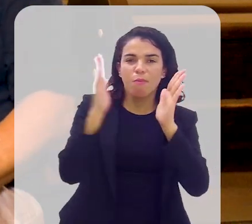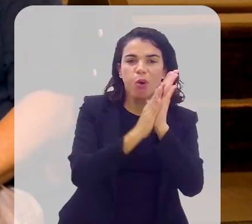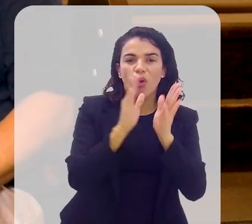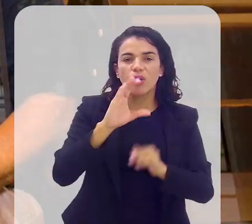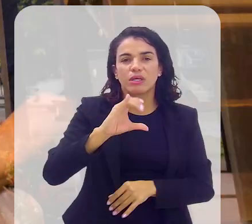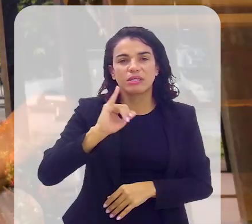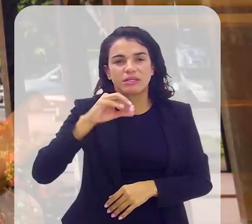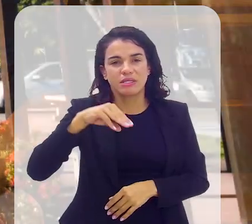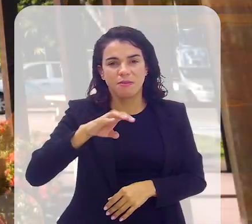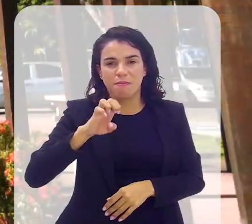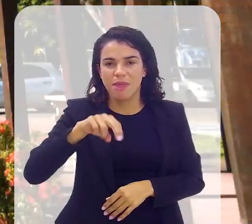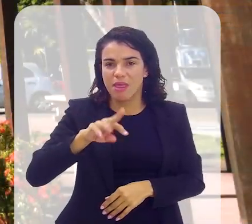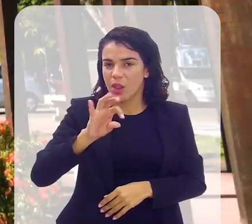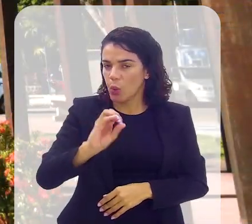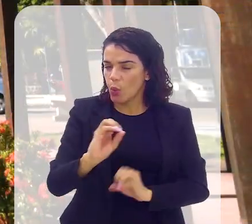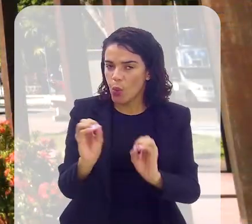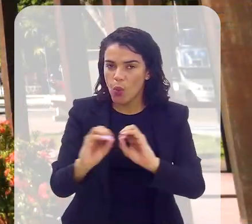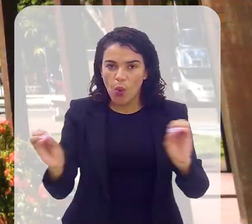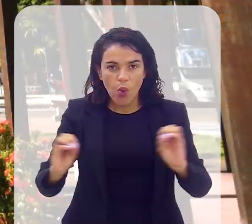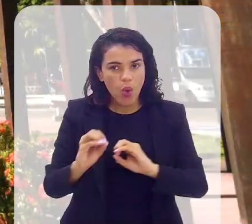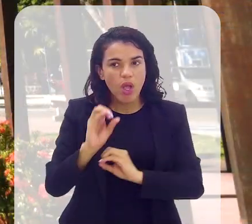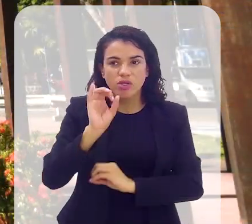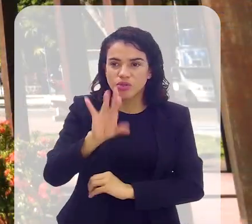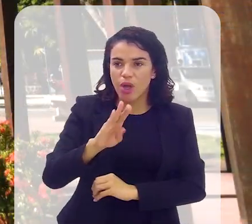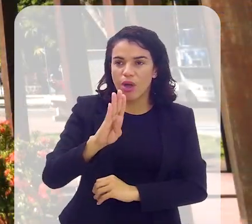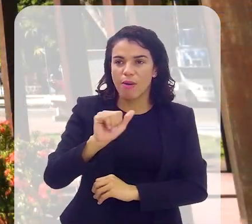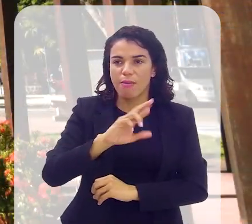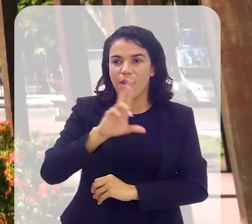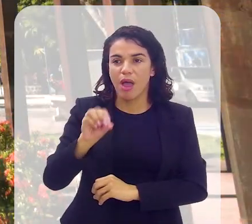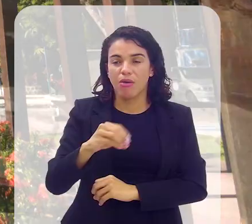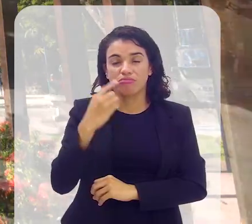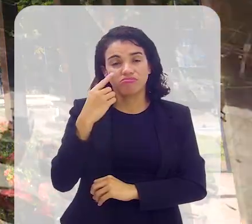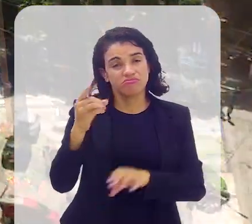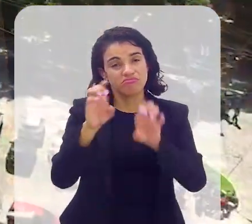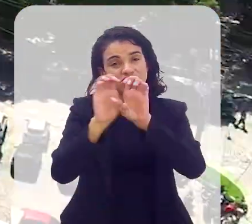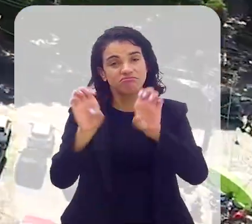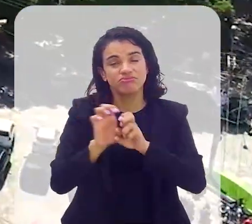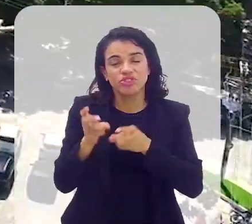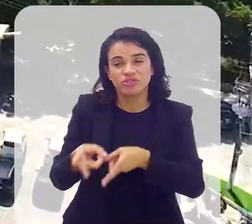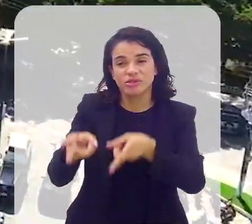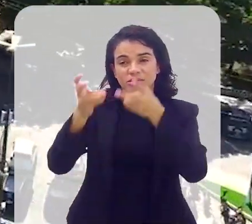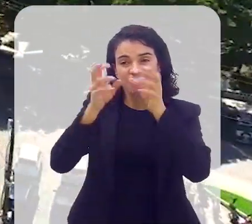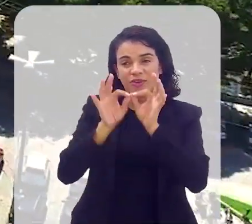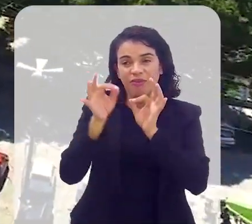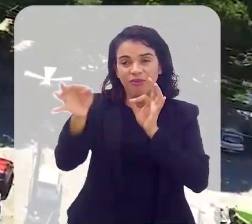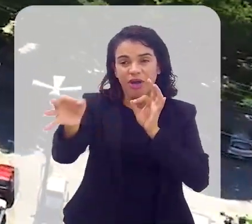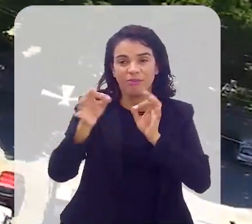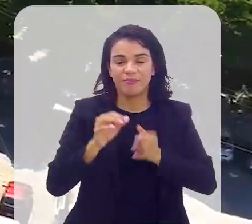tem cimento nessa igreja. Então essa é a estrutura que a gente percebe aqui.